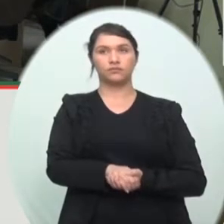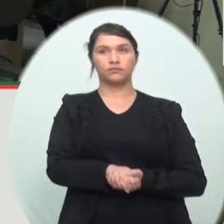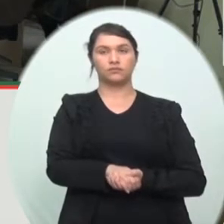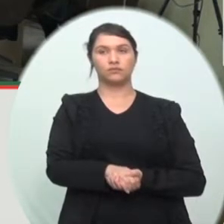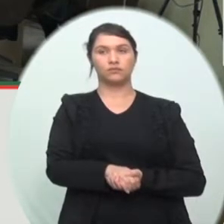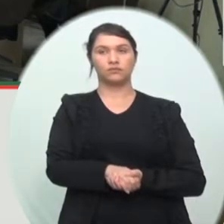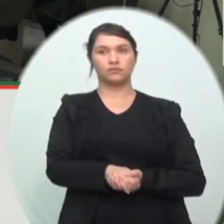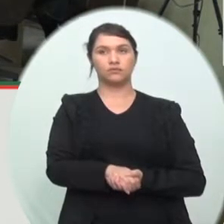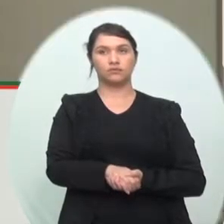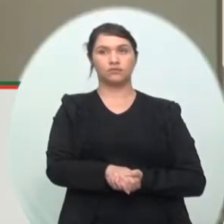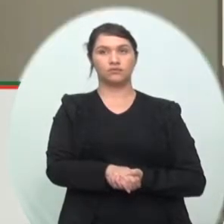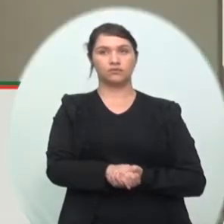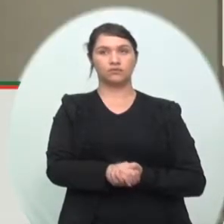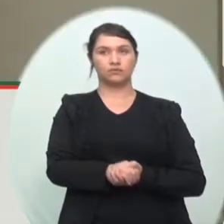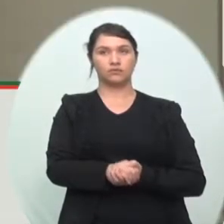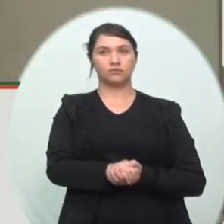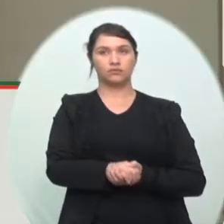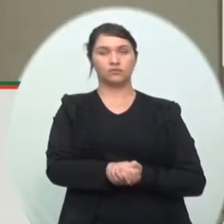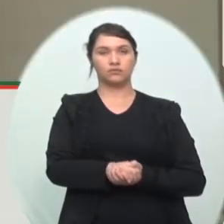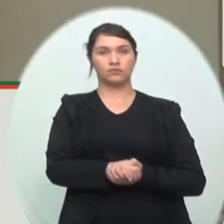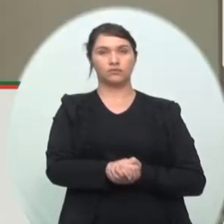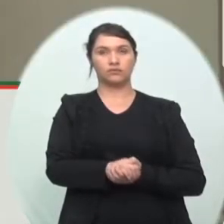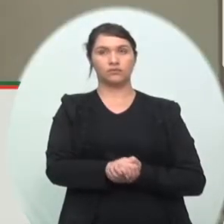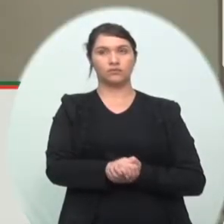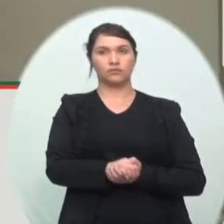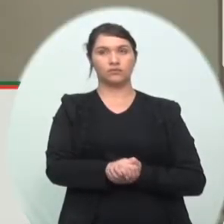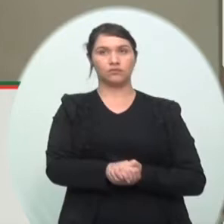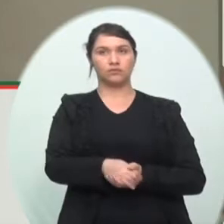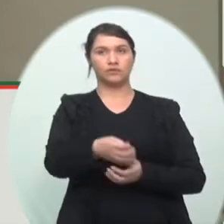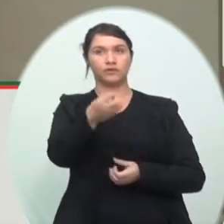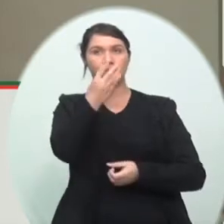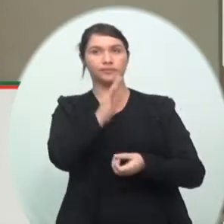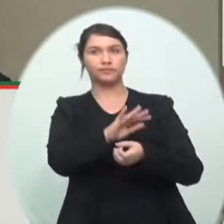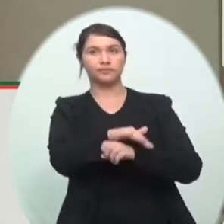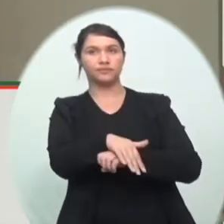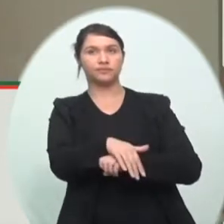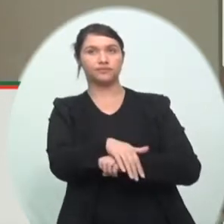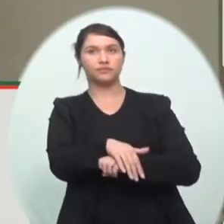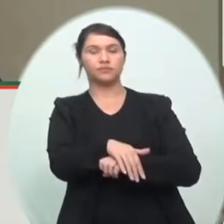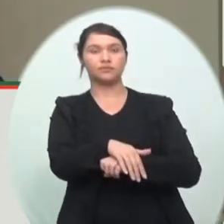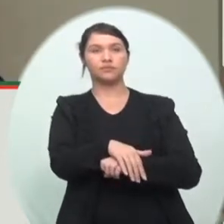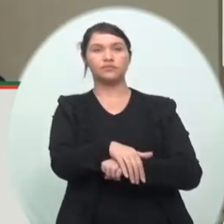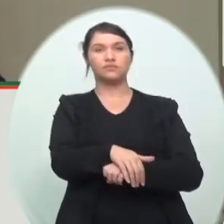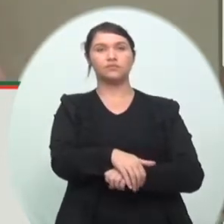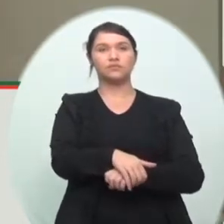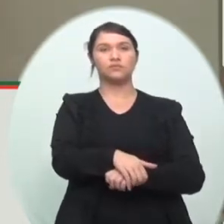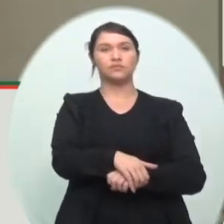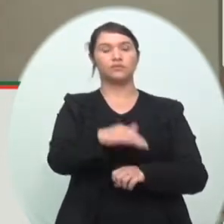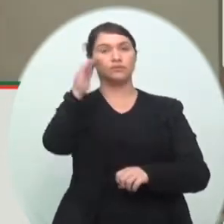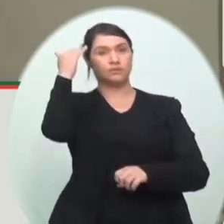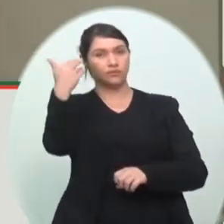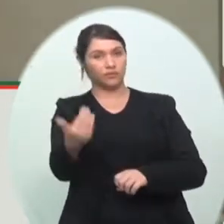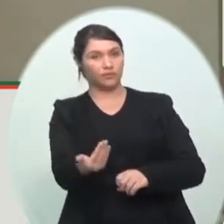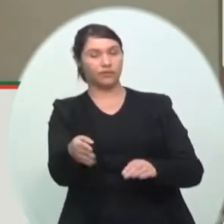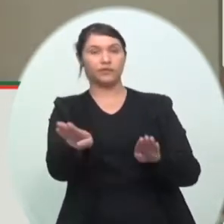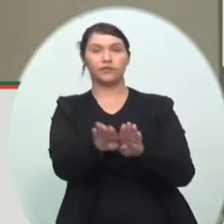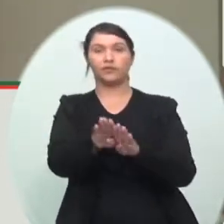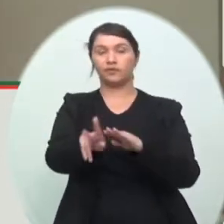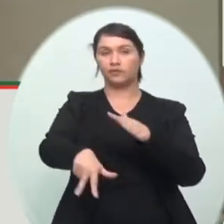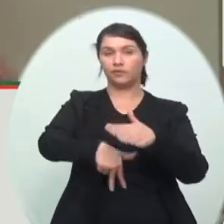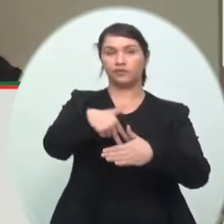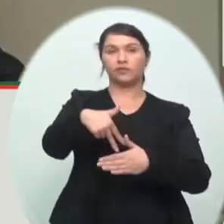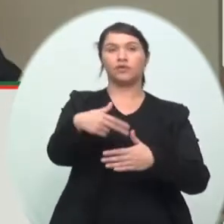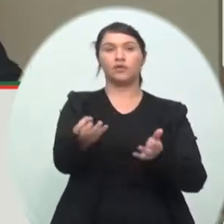Membros da mesa, vereadores, vereadoras, públicos que acompanham esta noite, aos nossos homenageados, também subo à tribuna esta noite para